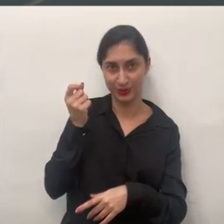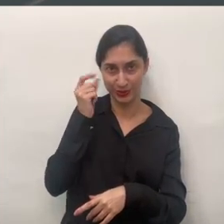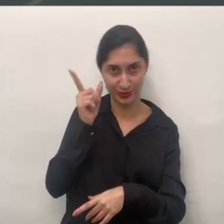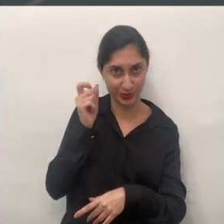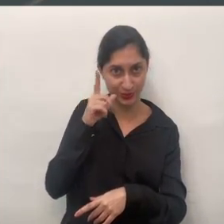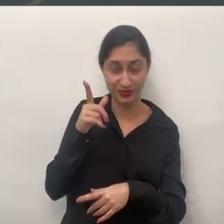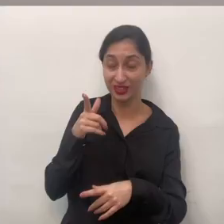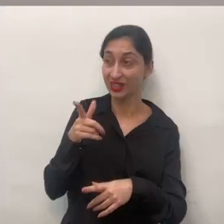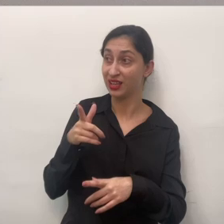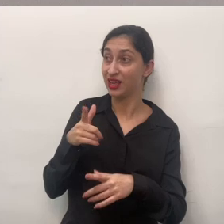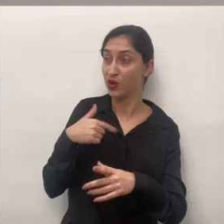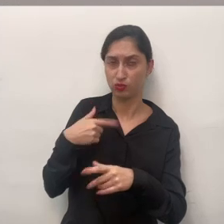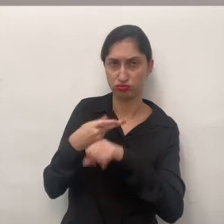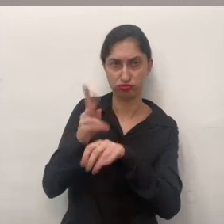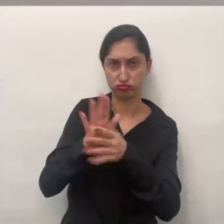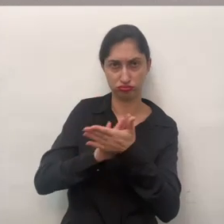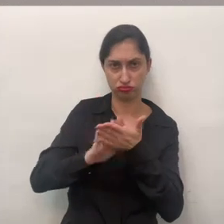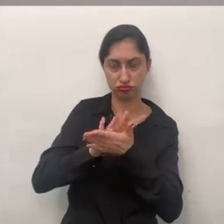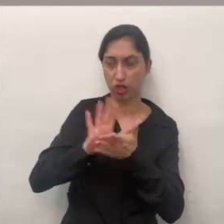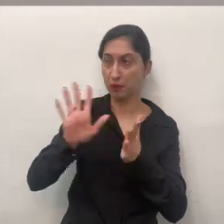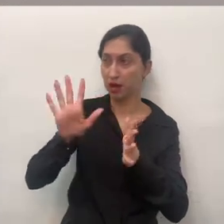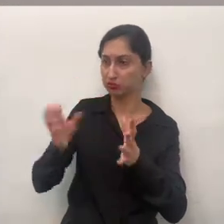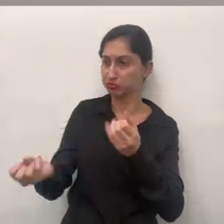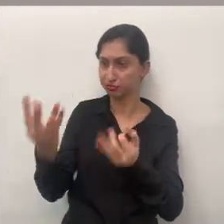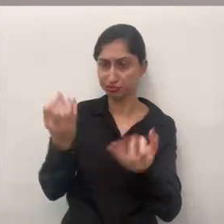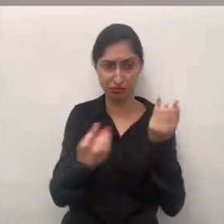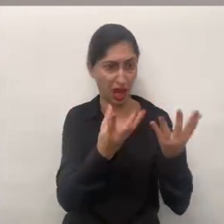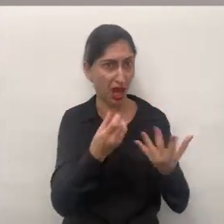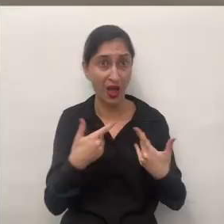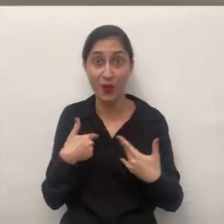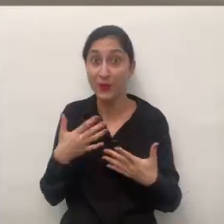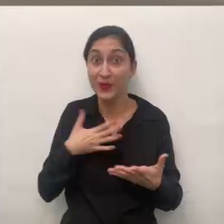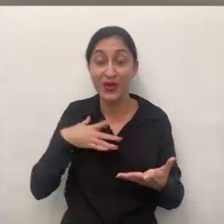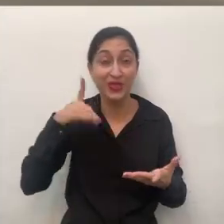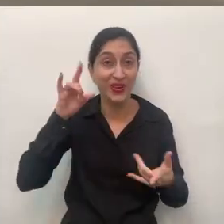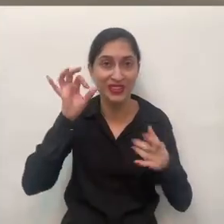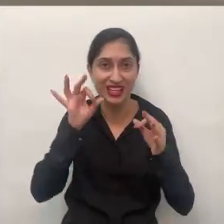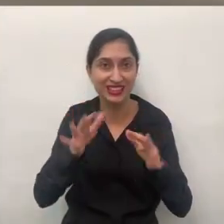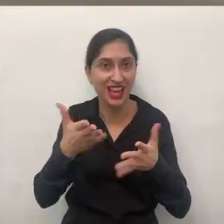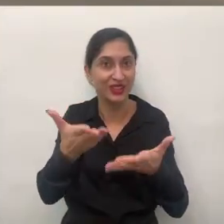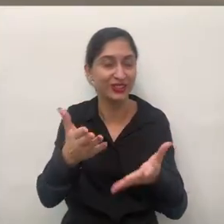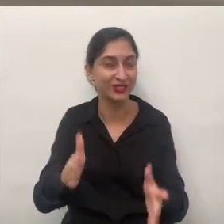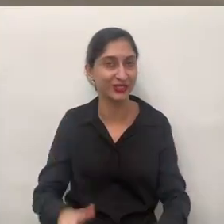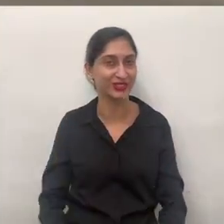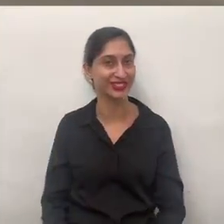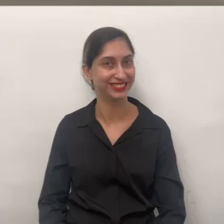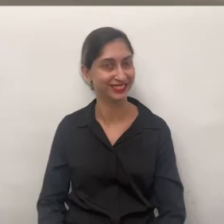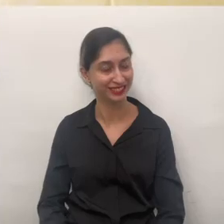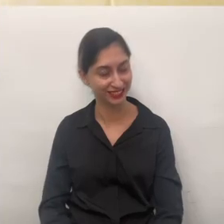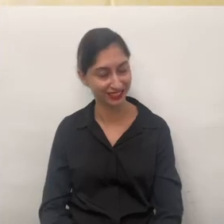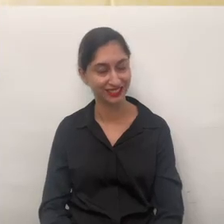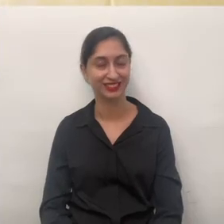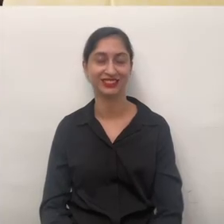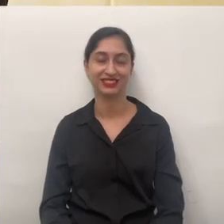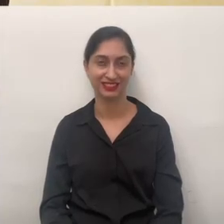procurei objetos em azul, mas eles começaram a aparecer e eu falei, meu Deus, é isso! Então você começa